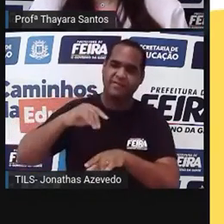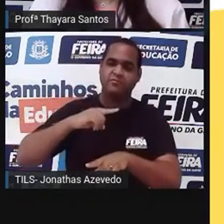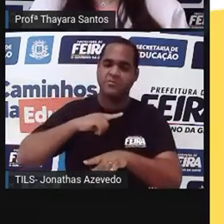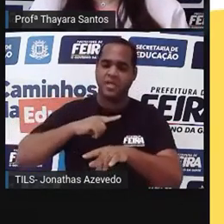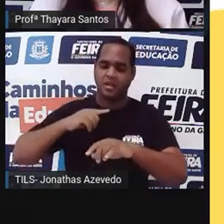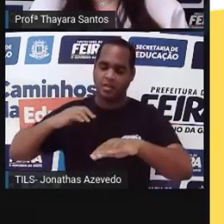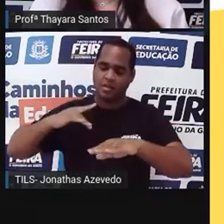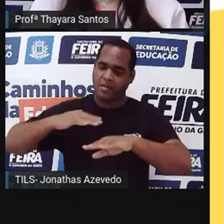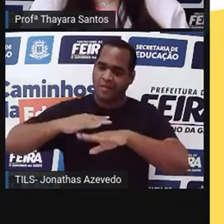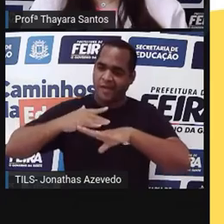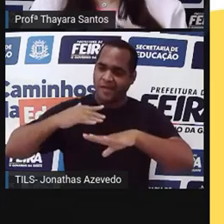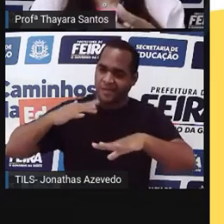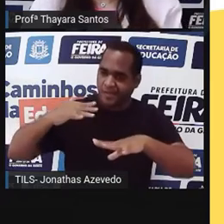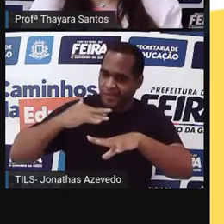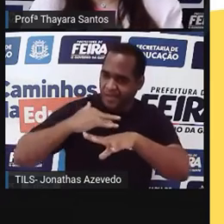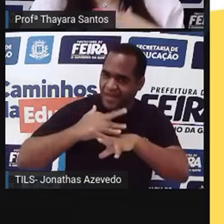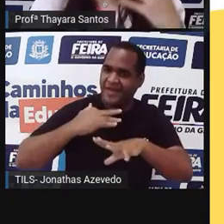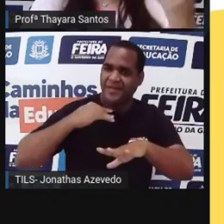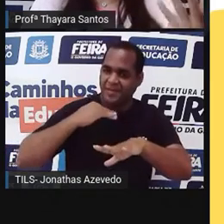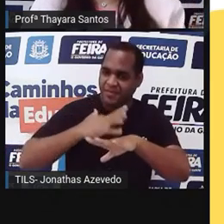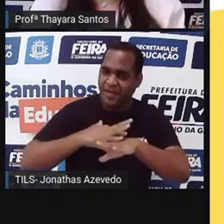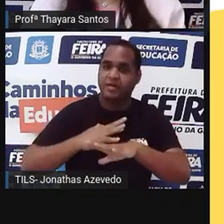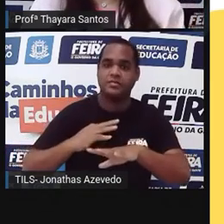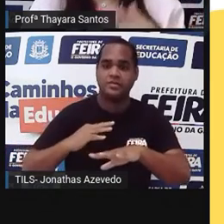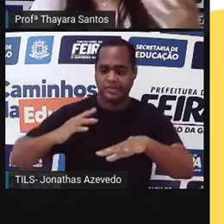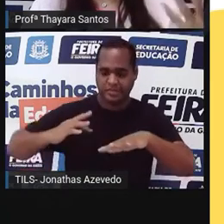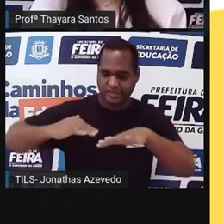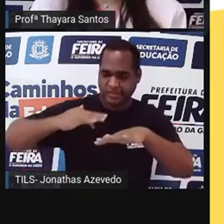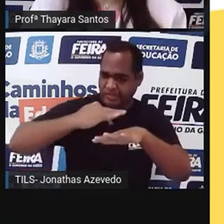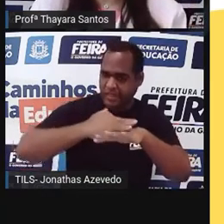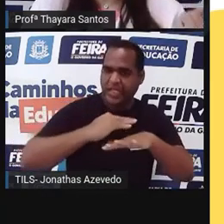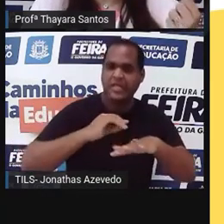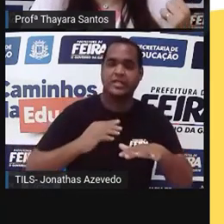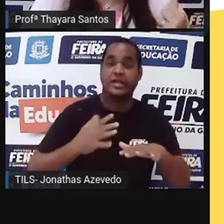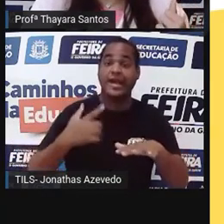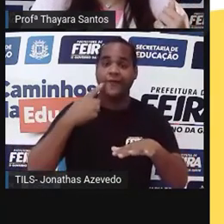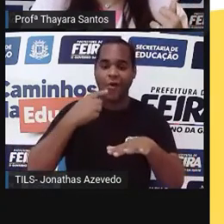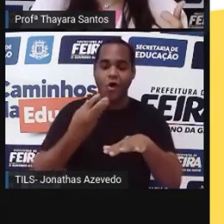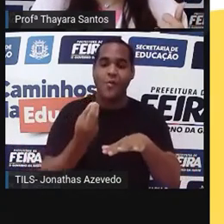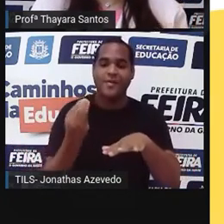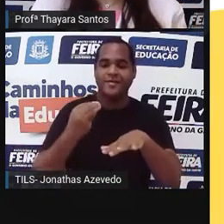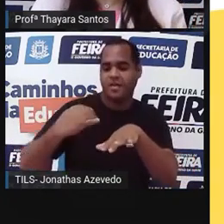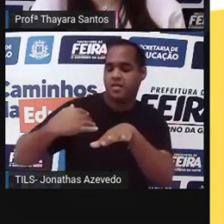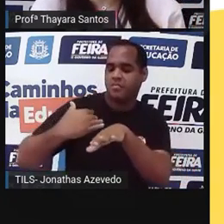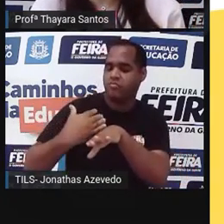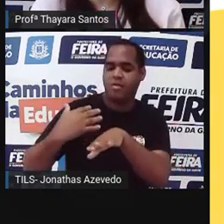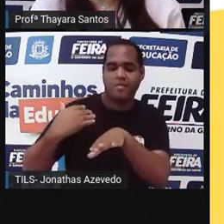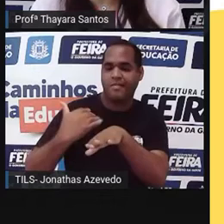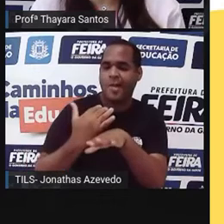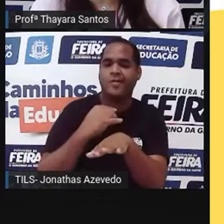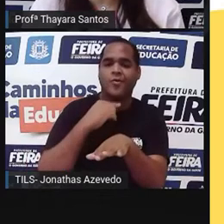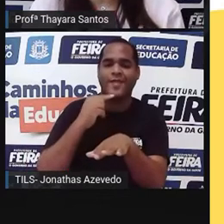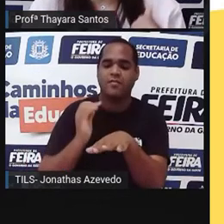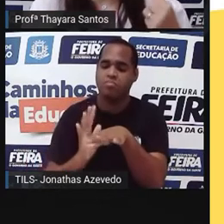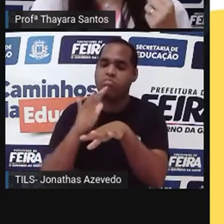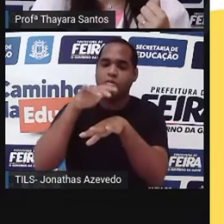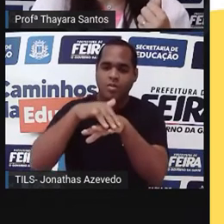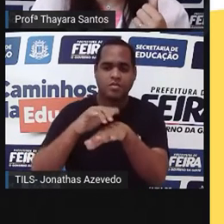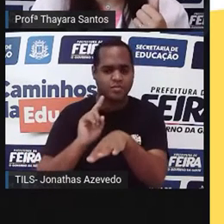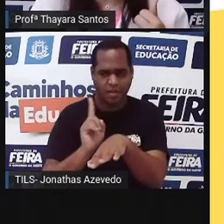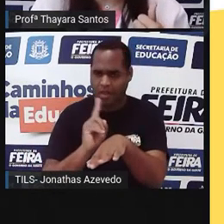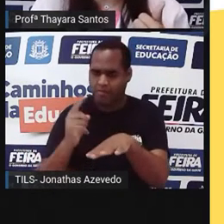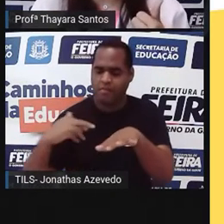aí, se acontecer uma inundação, se vier lixo, ele vai ficar preso nessa vegetação, não vai poluir essa água. E